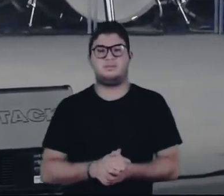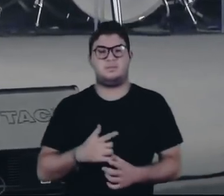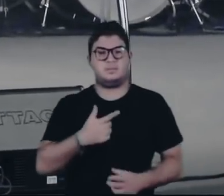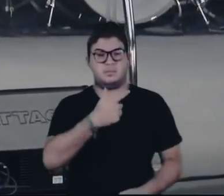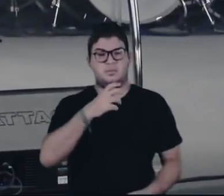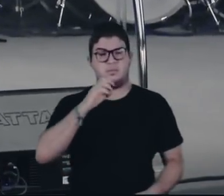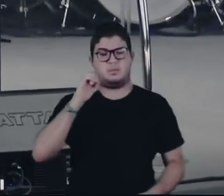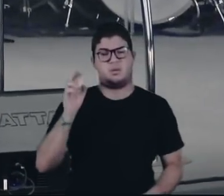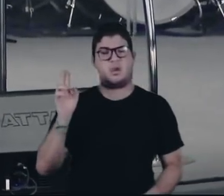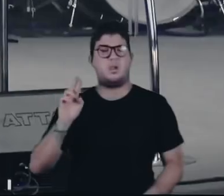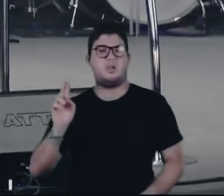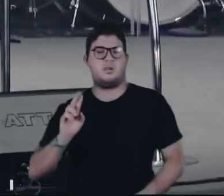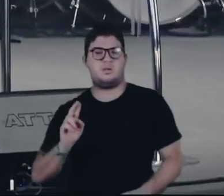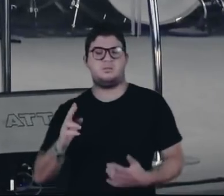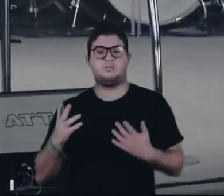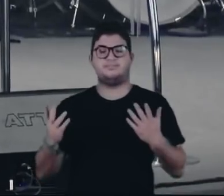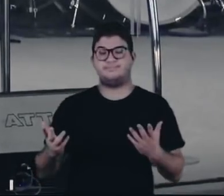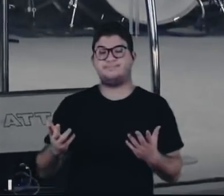que coisa linda.